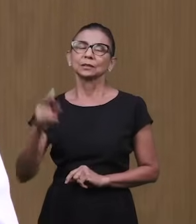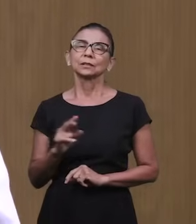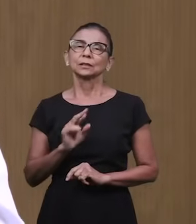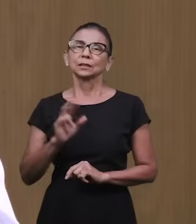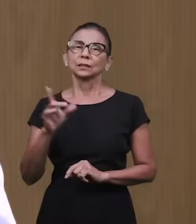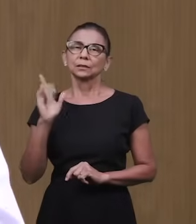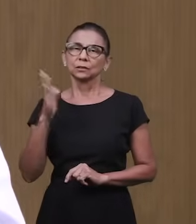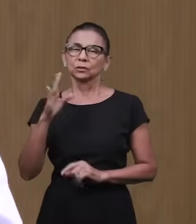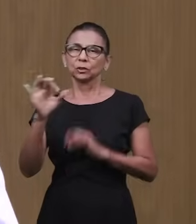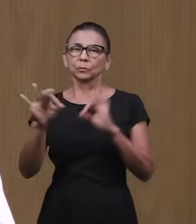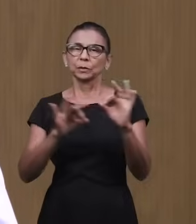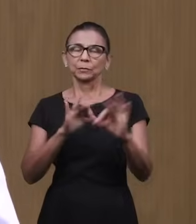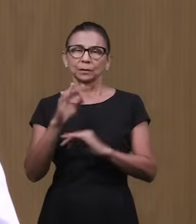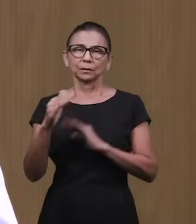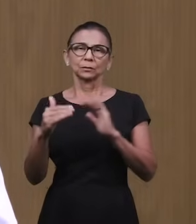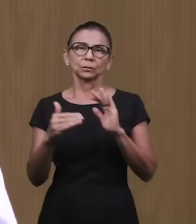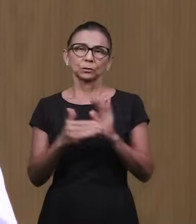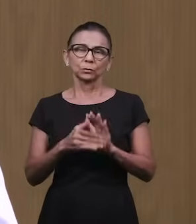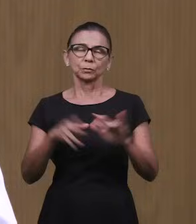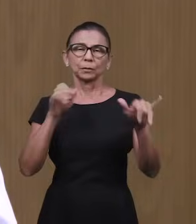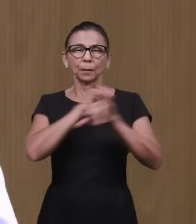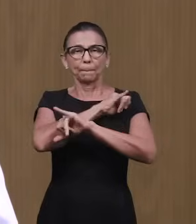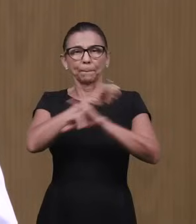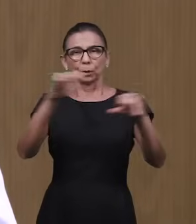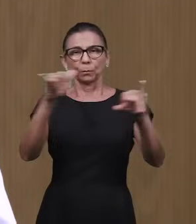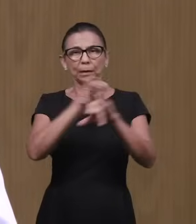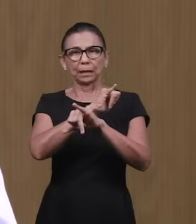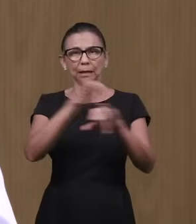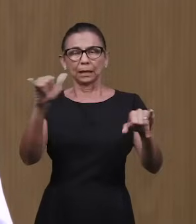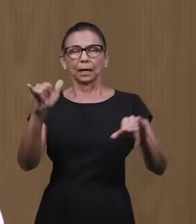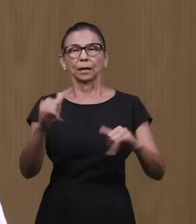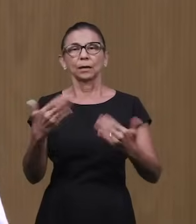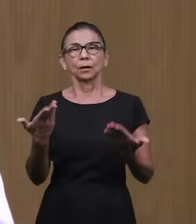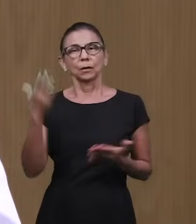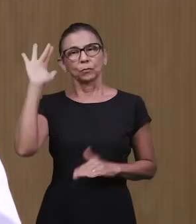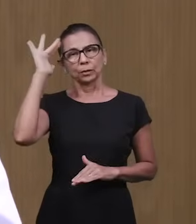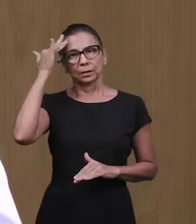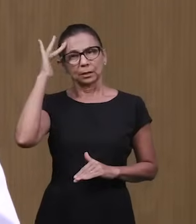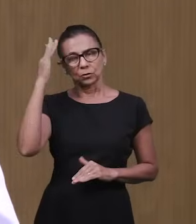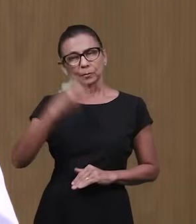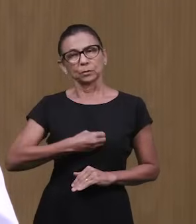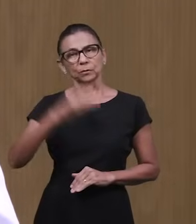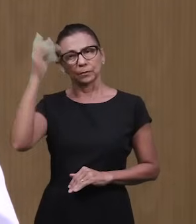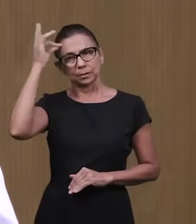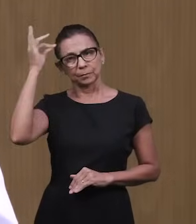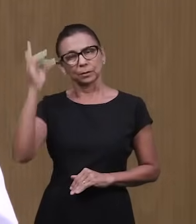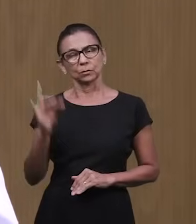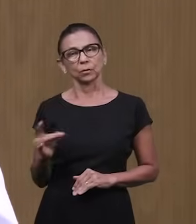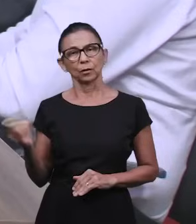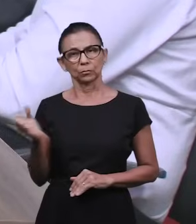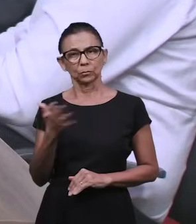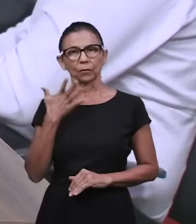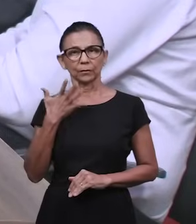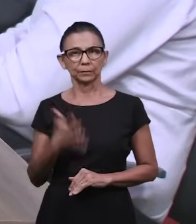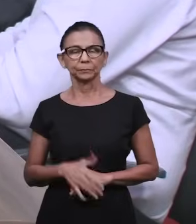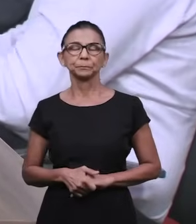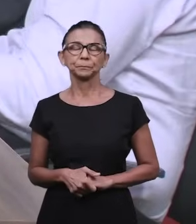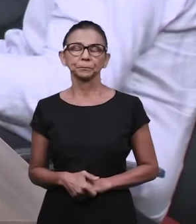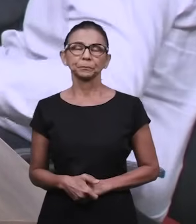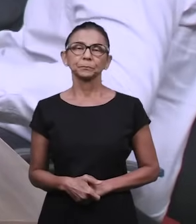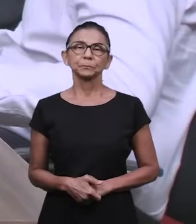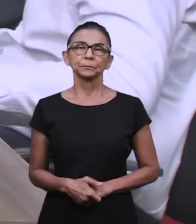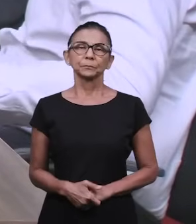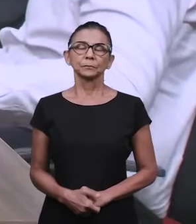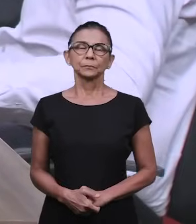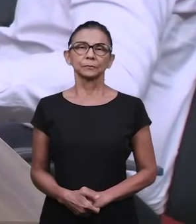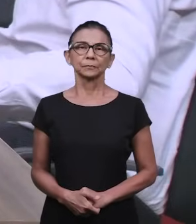esse novo entendimento de uma vida espiritual. Aleluia. Com base bíblica. Amém. Glória a Jesus. Graças a Deus. Não foi